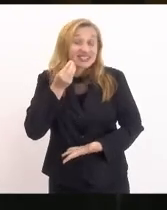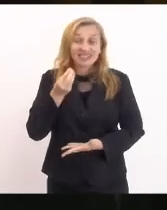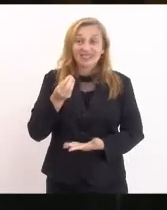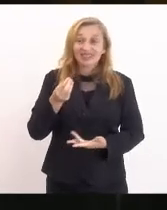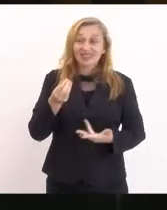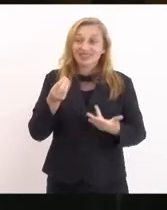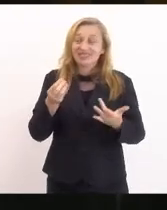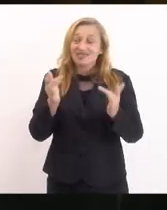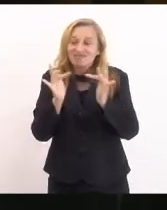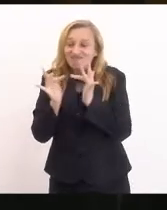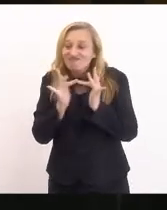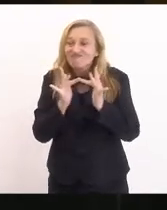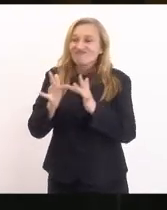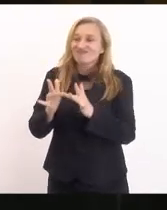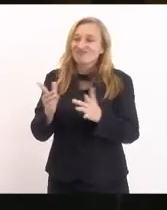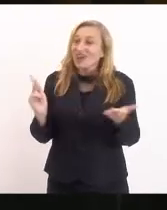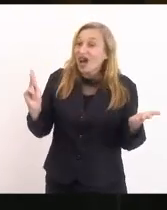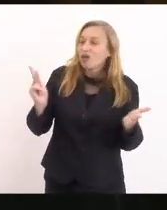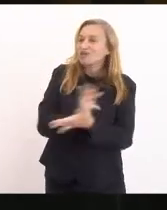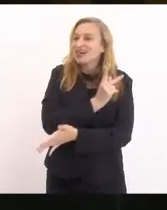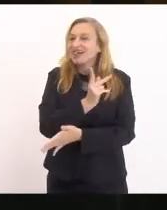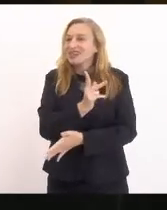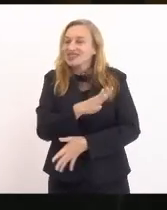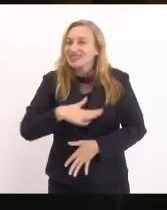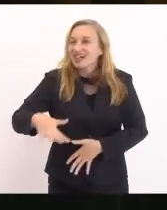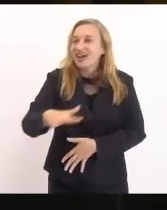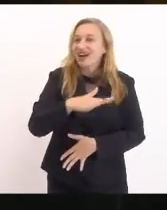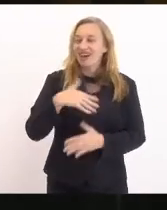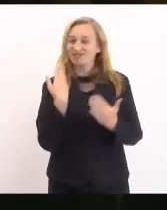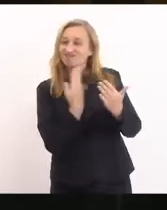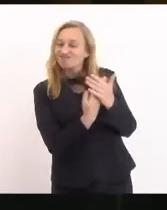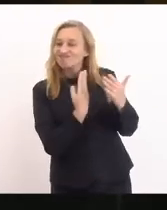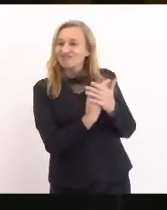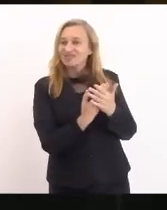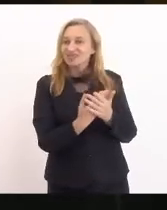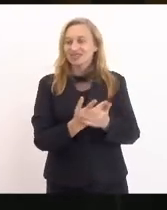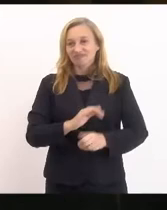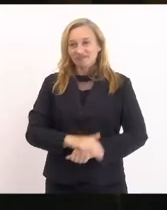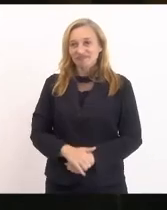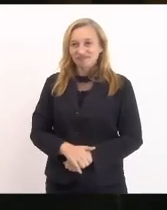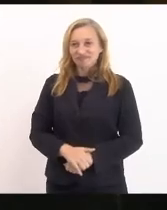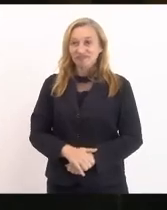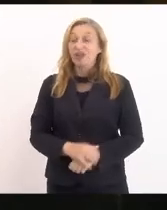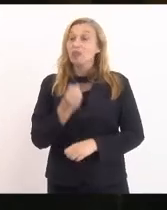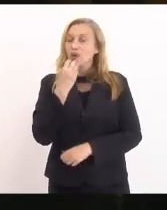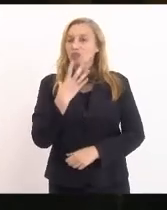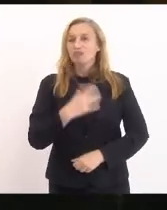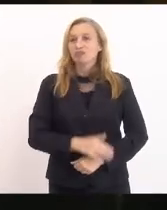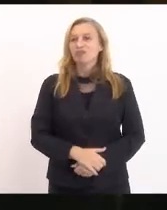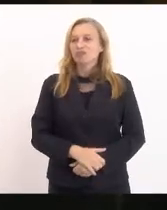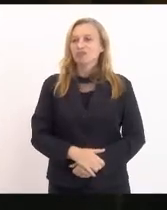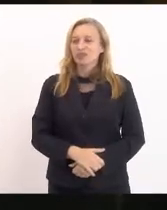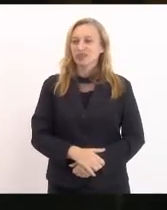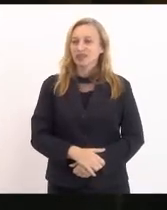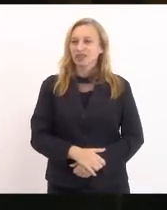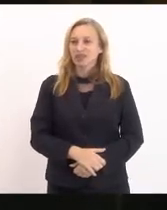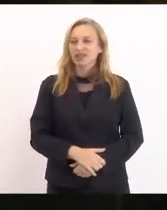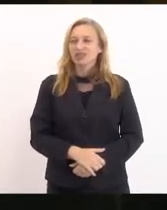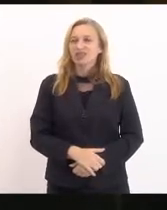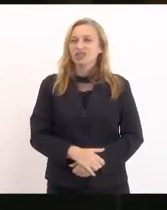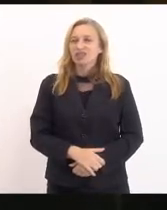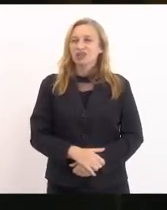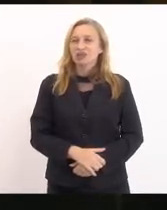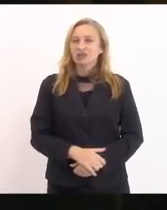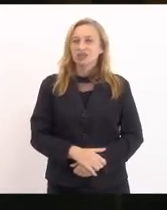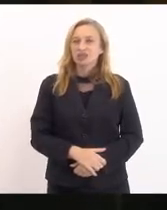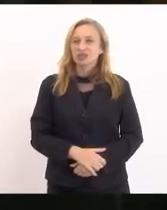afetos que acontecem no ambiente da sala de aula, no ambiente presencial. Bom, isso dito,